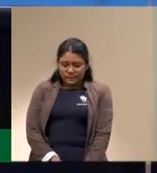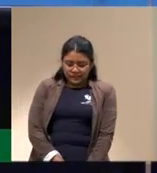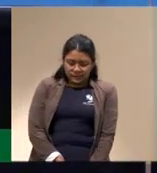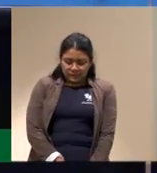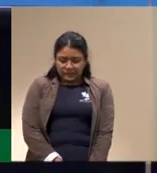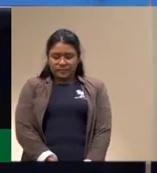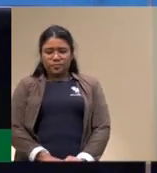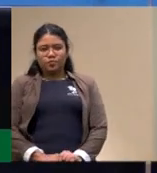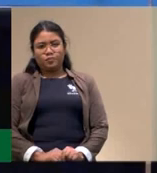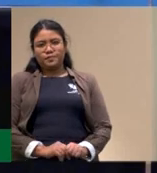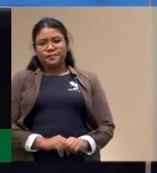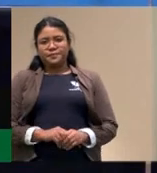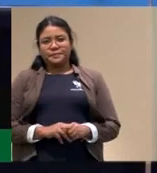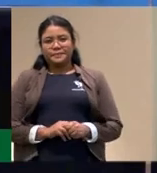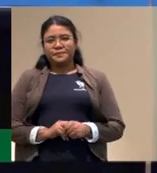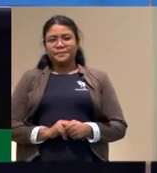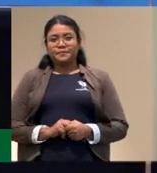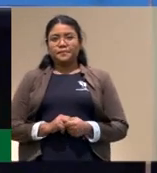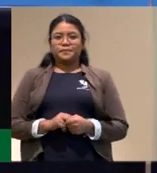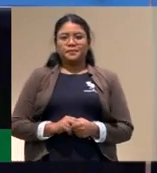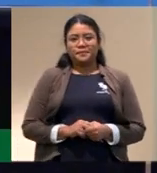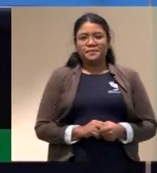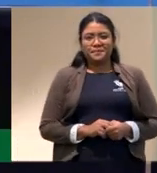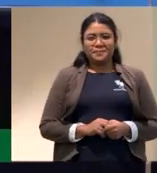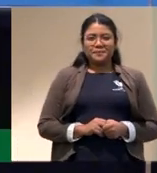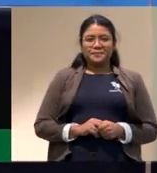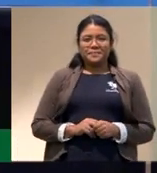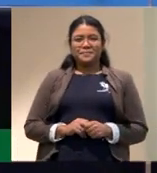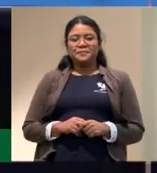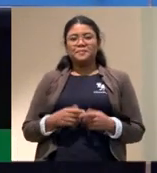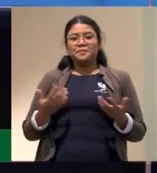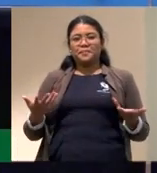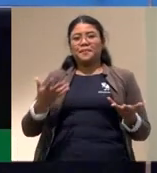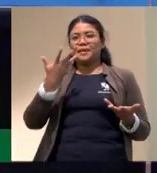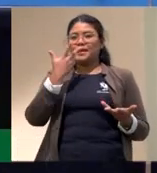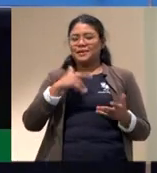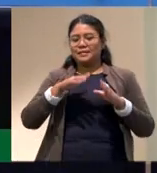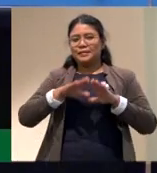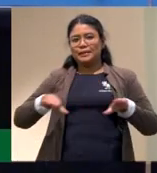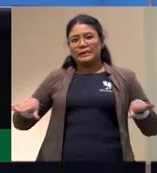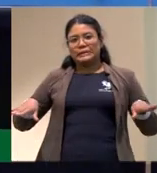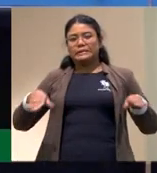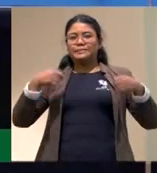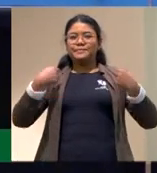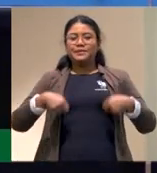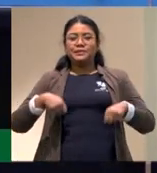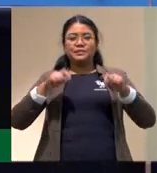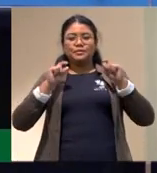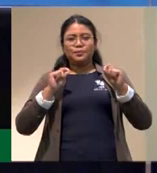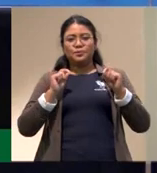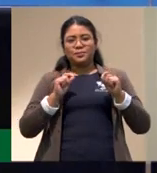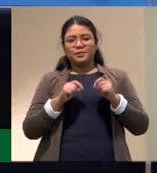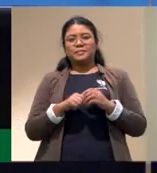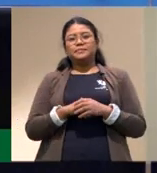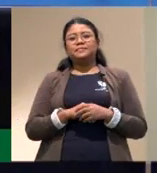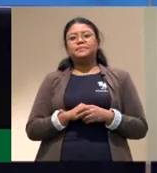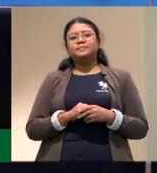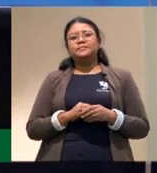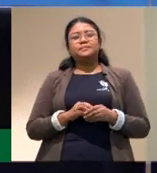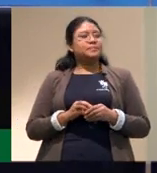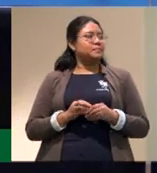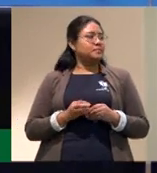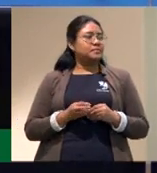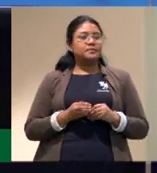Porque a criança e as crianças dependem de toda, justamente de